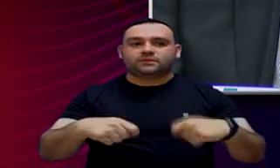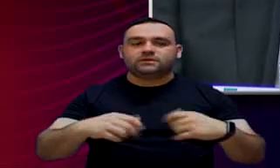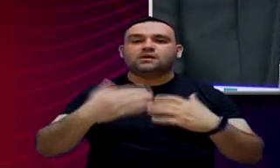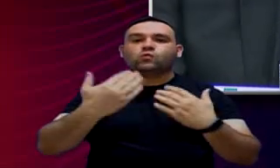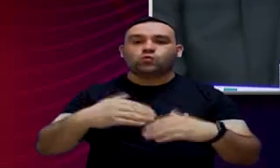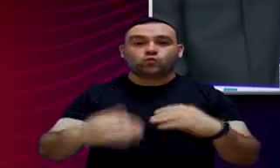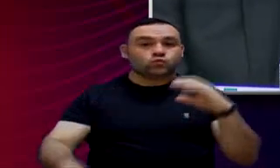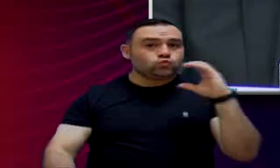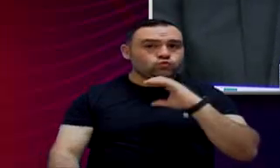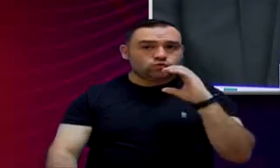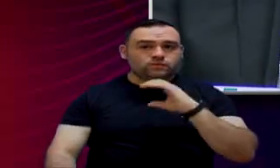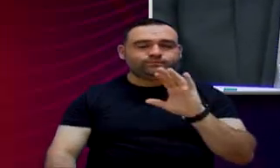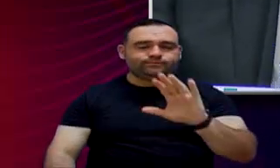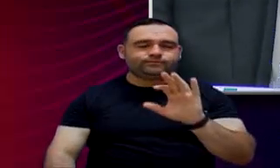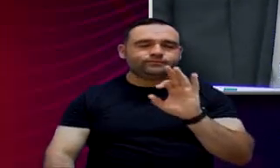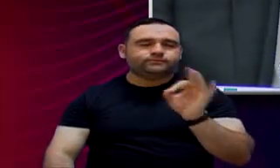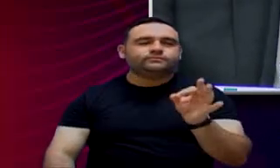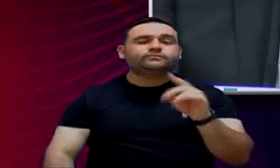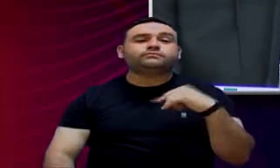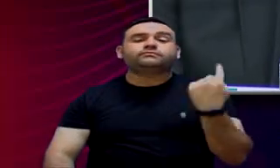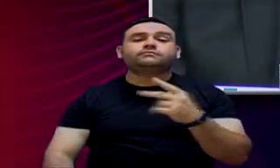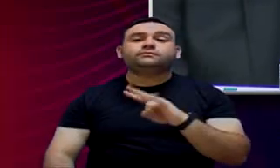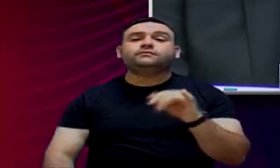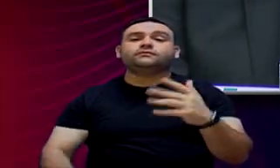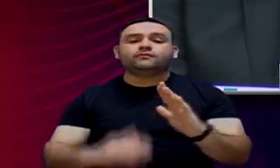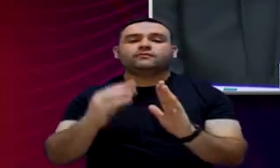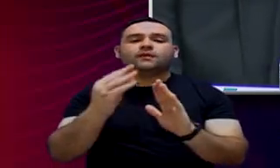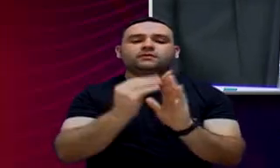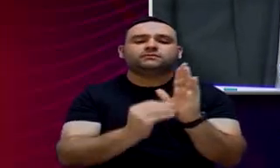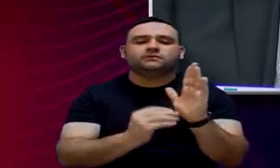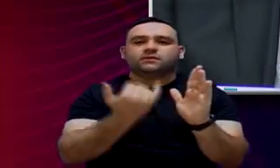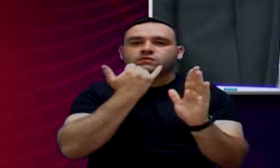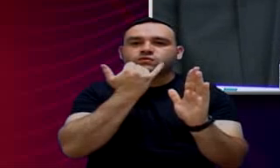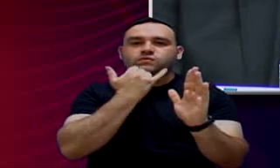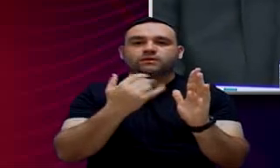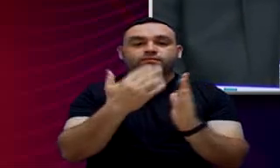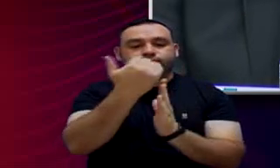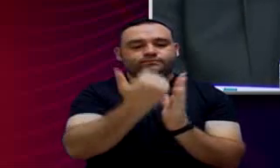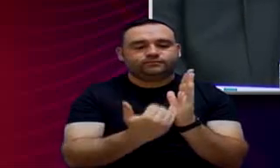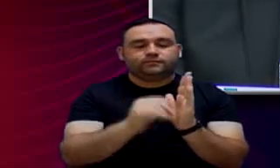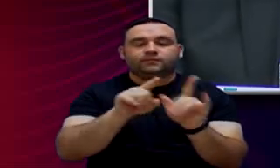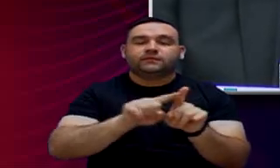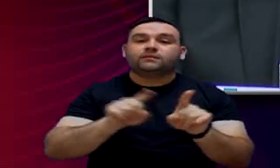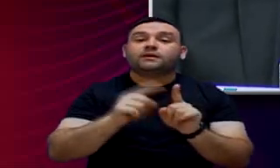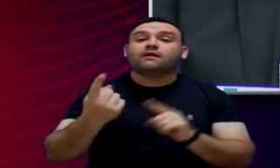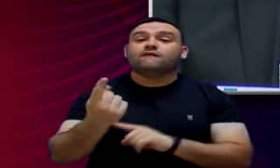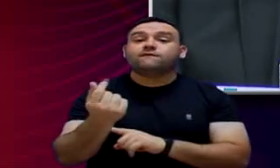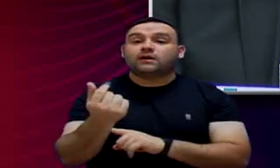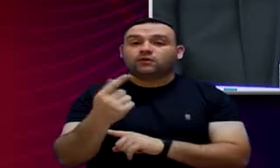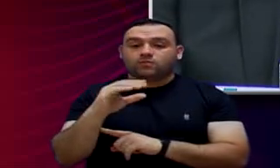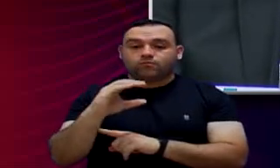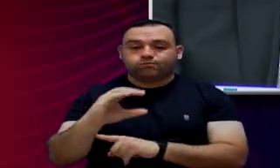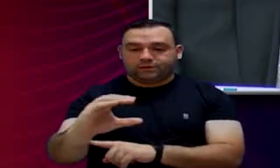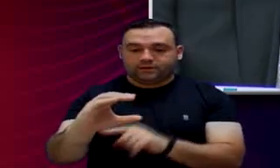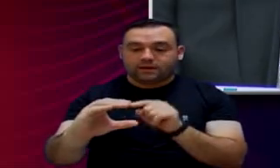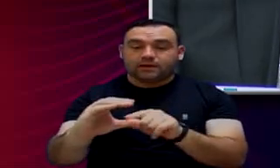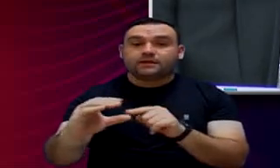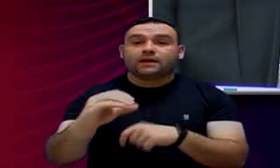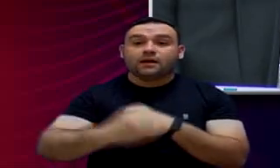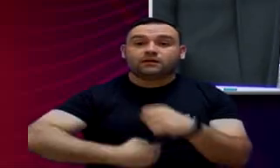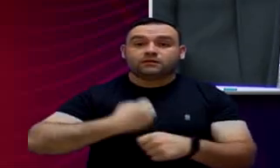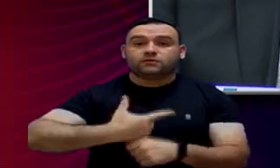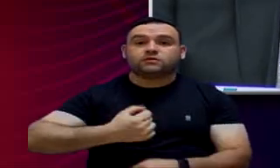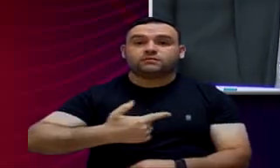urgente aonde que a gente vai ter a relação desculpe secretário sobre o valor destinado para